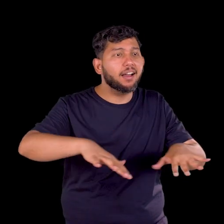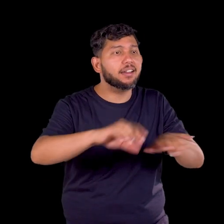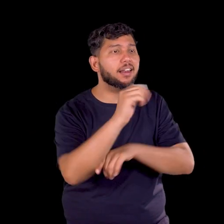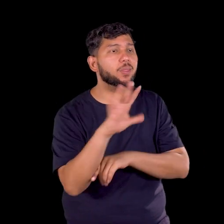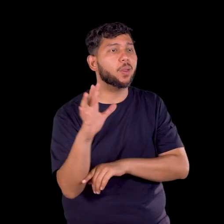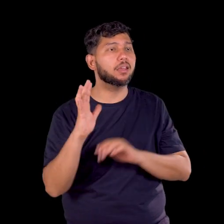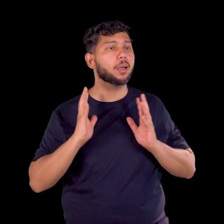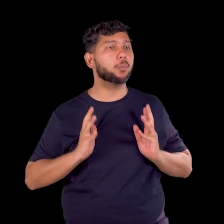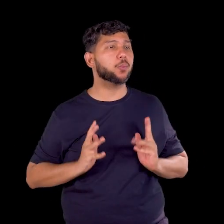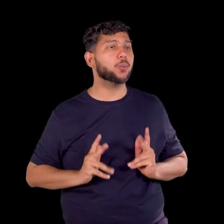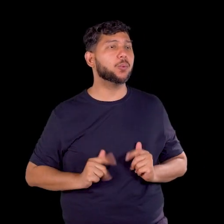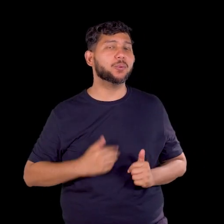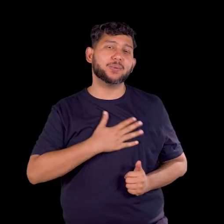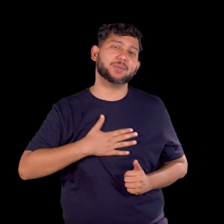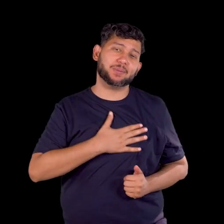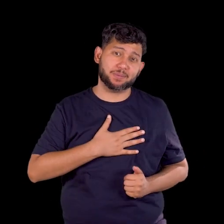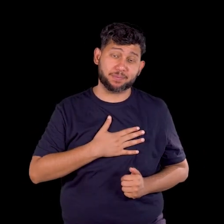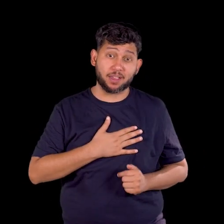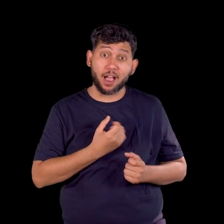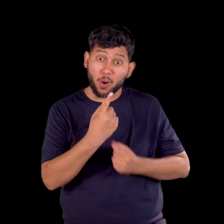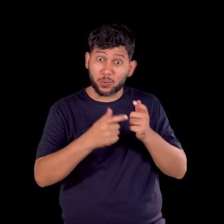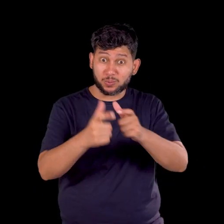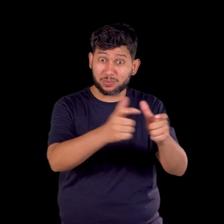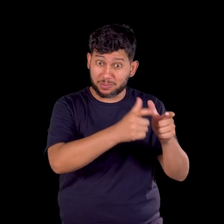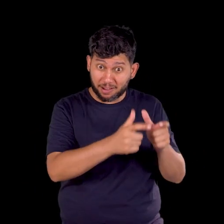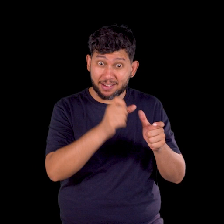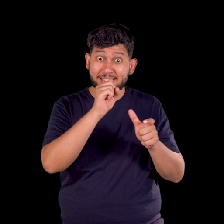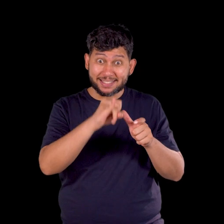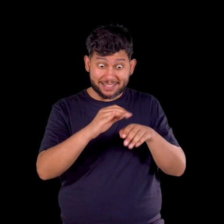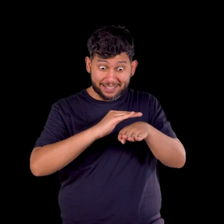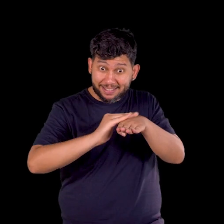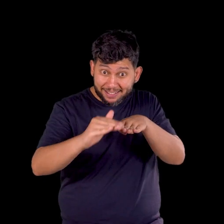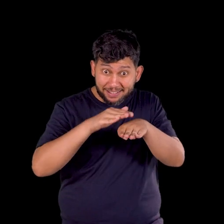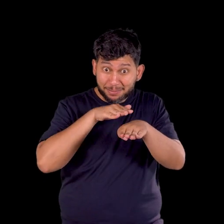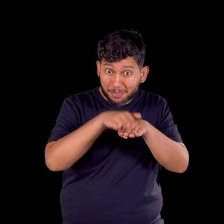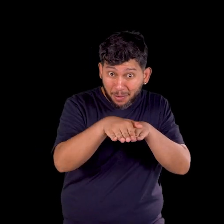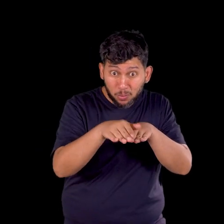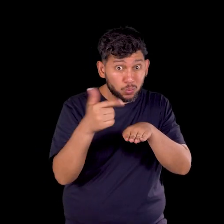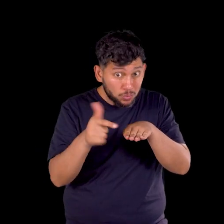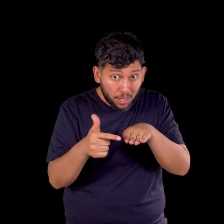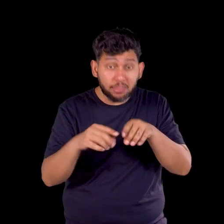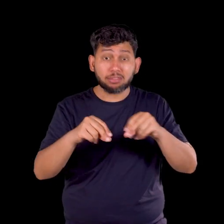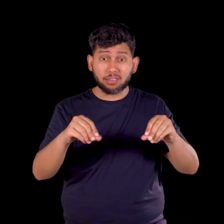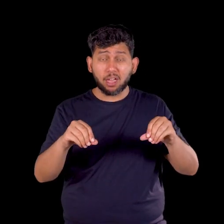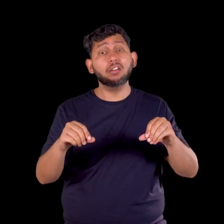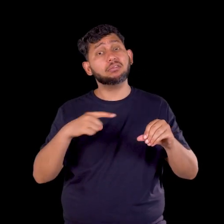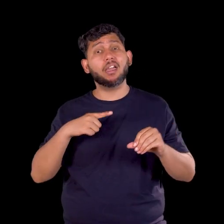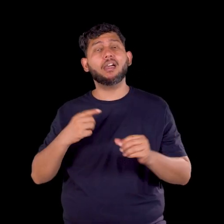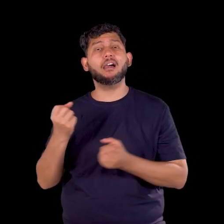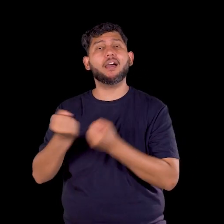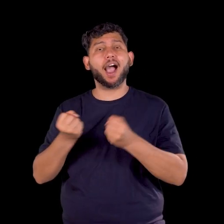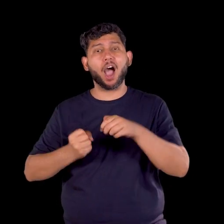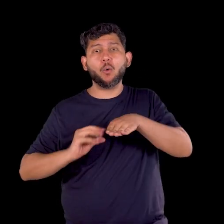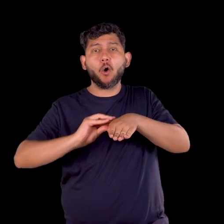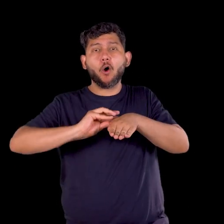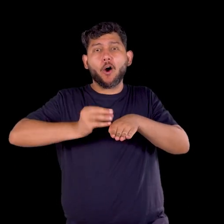estradas não forem asfaltadas, não tem problema. Veículos com tração especial resolvem o problema. Hoje,